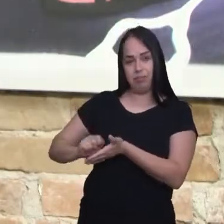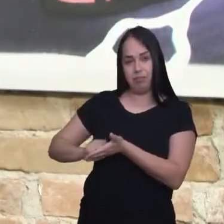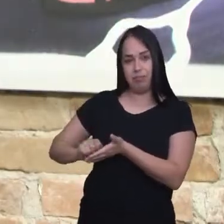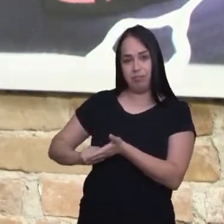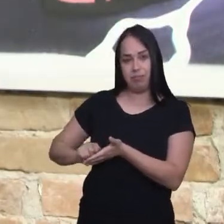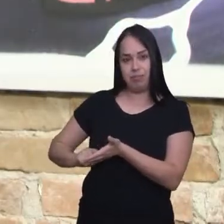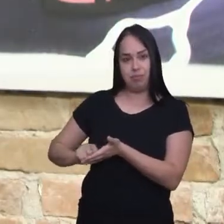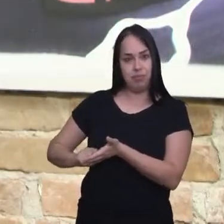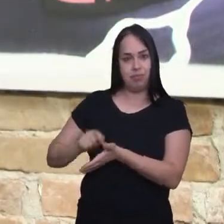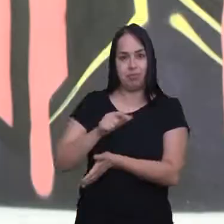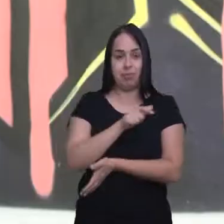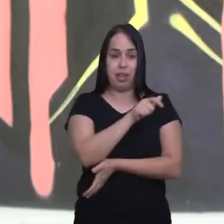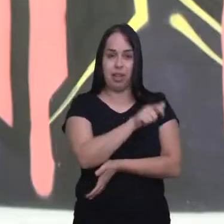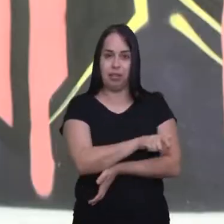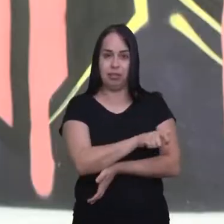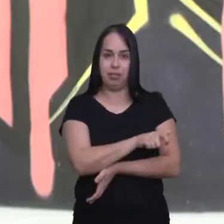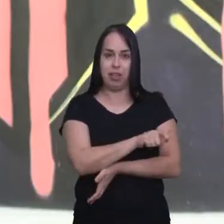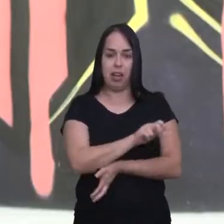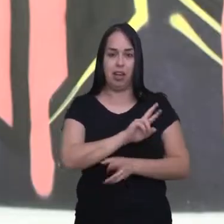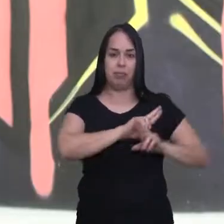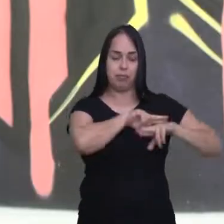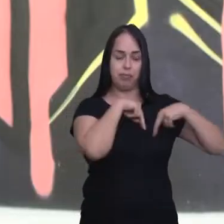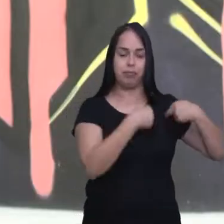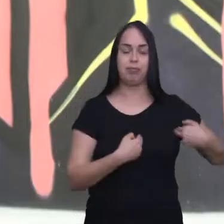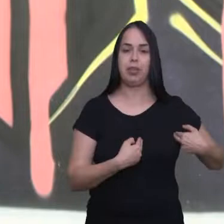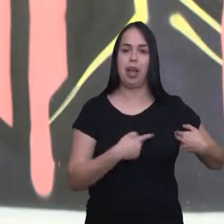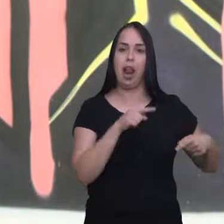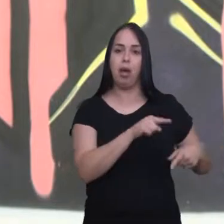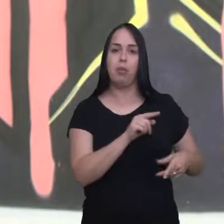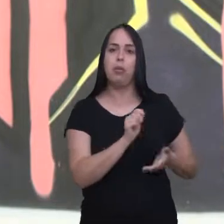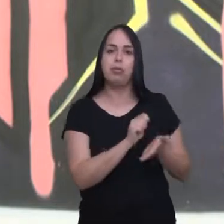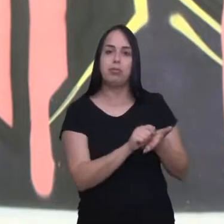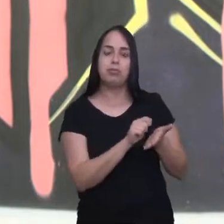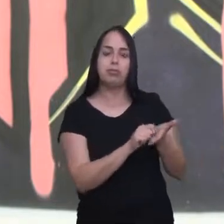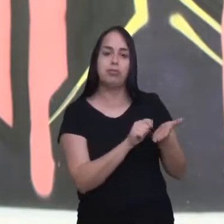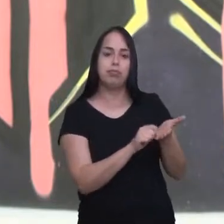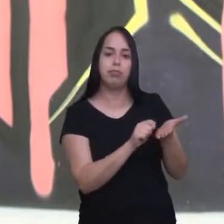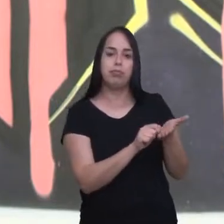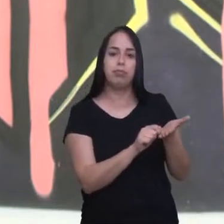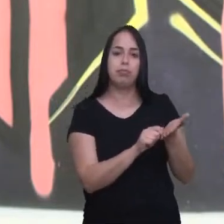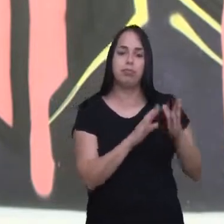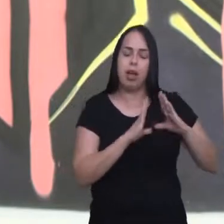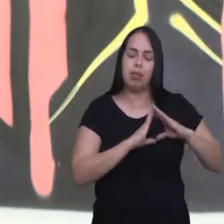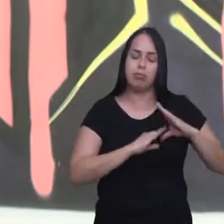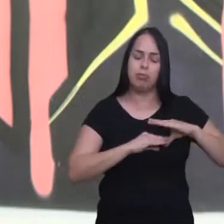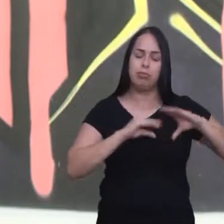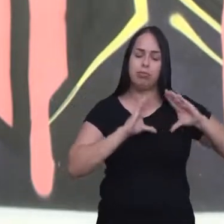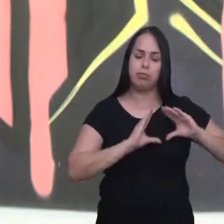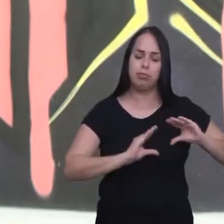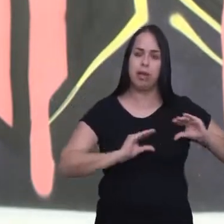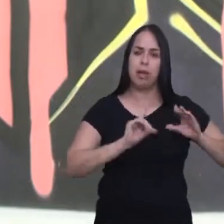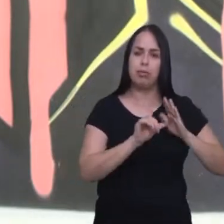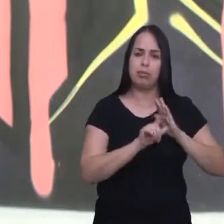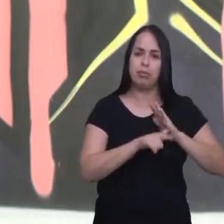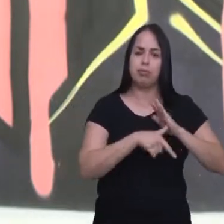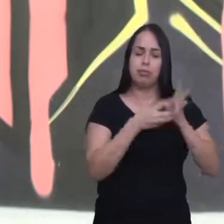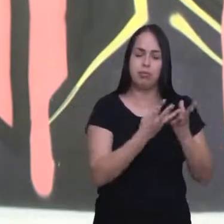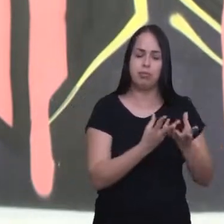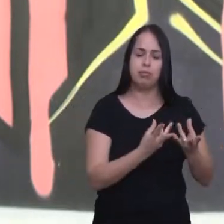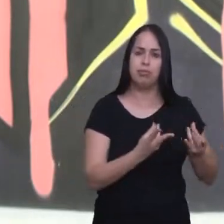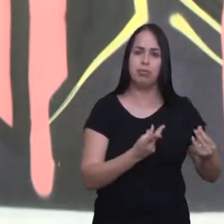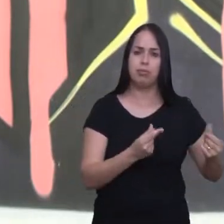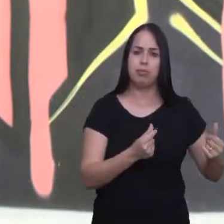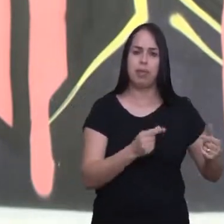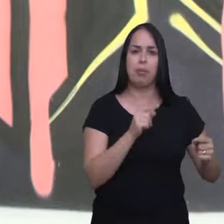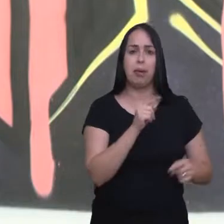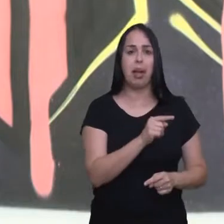ela vivenciou um luto, então ela começou a escrever para poder passar, né, para o papel toda a dor que ela estava sentindo,